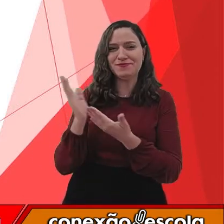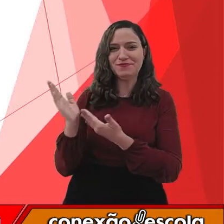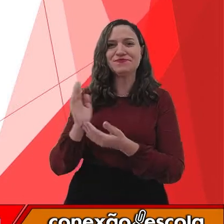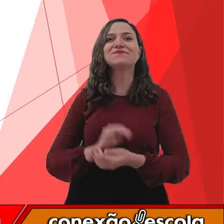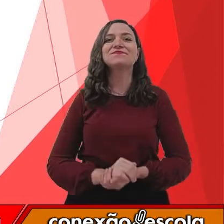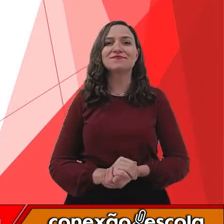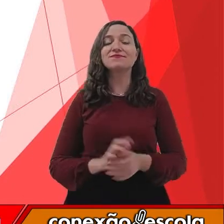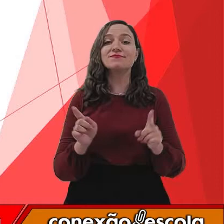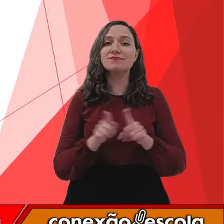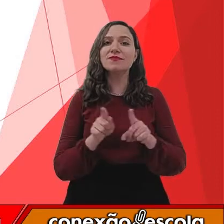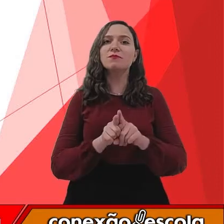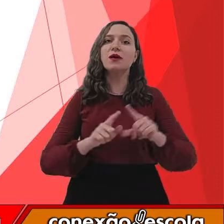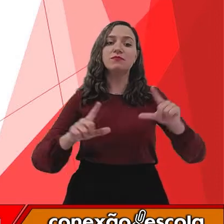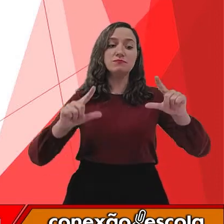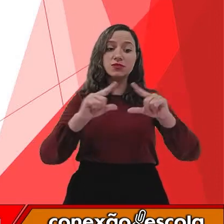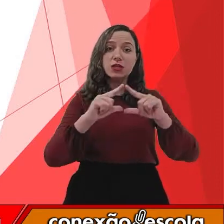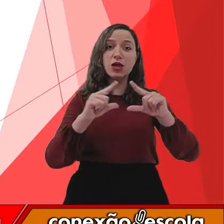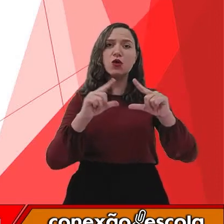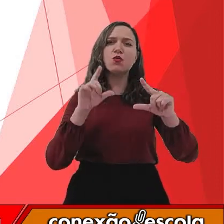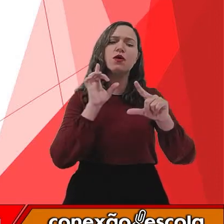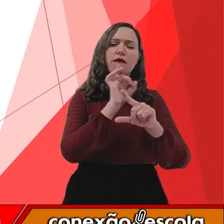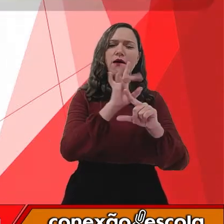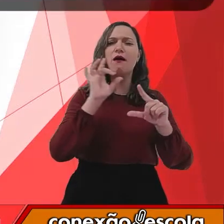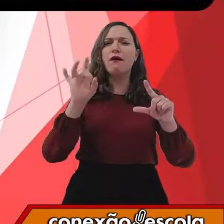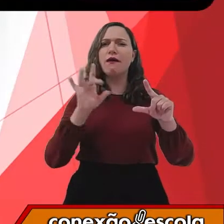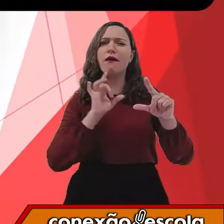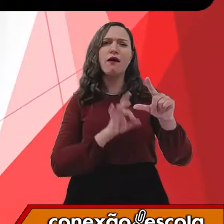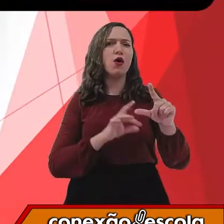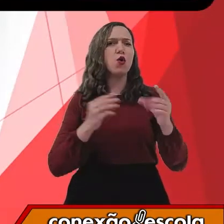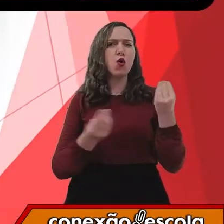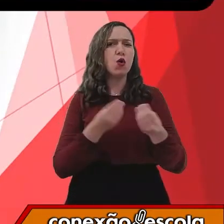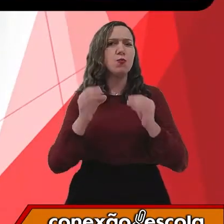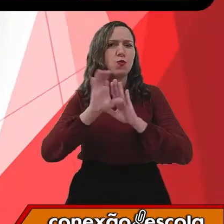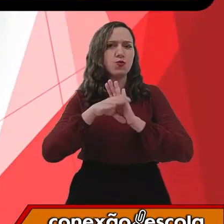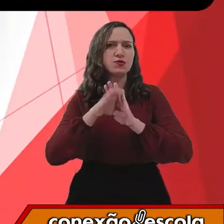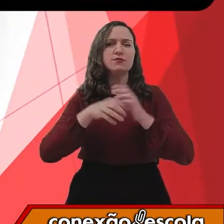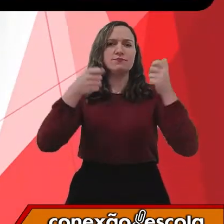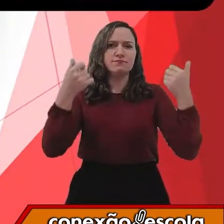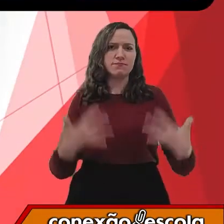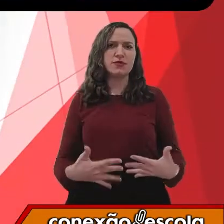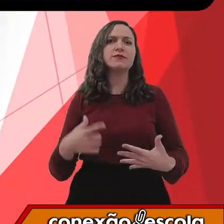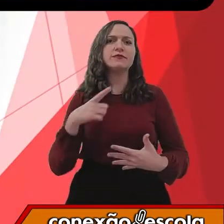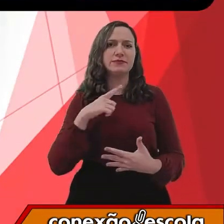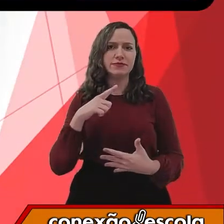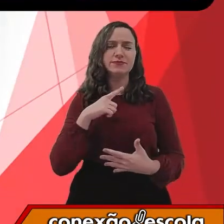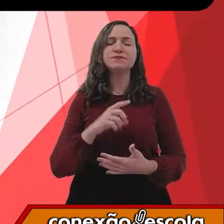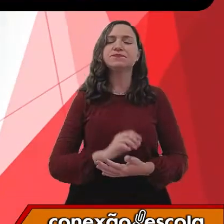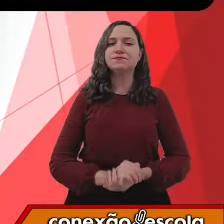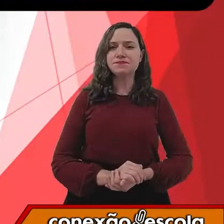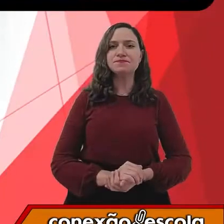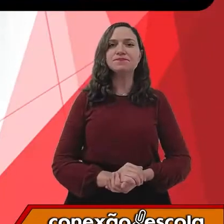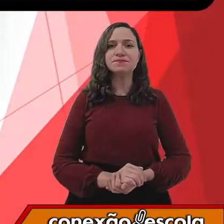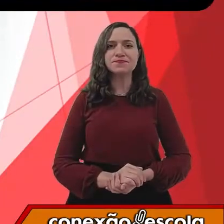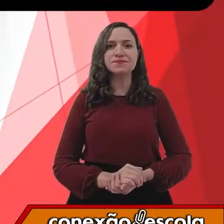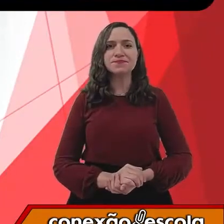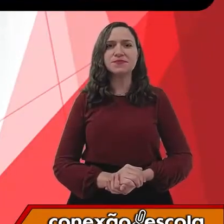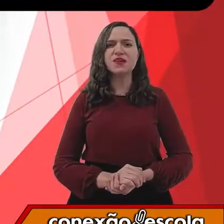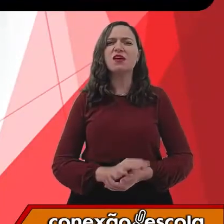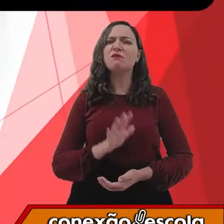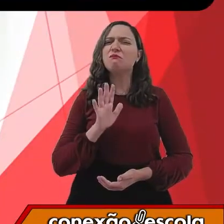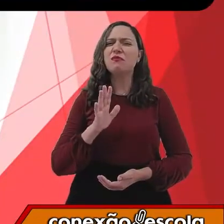vamos construir o conceito de cada uma das retas sevianas. E o que é